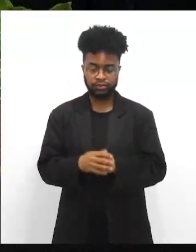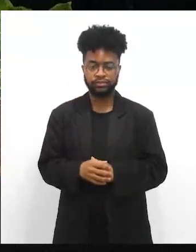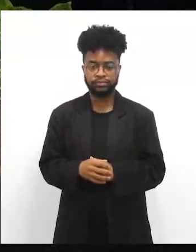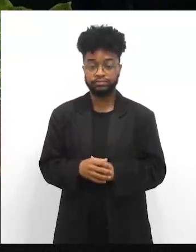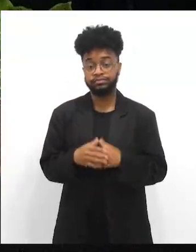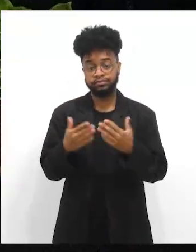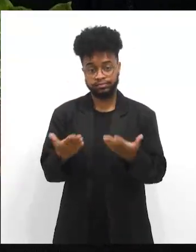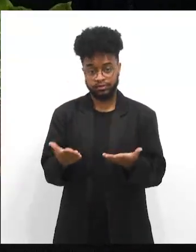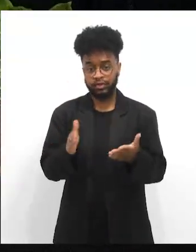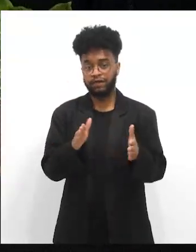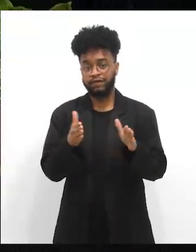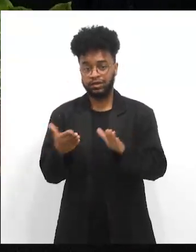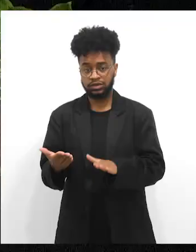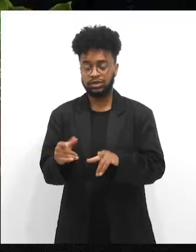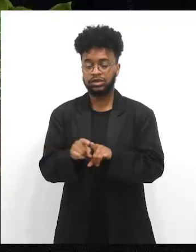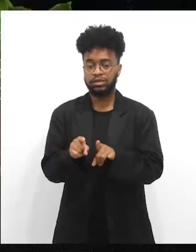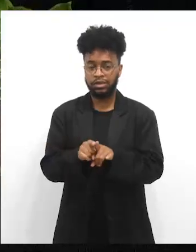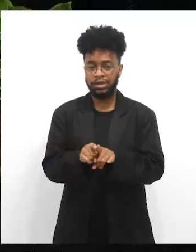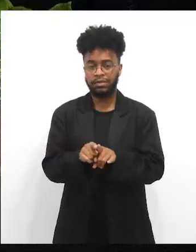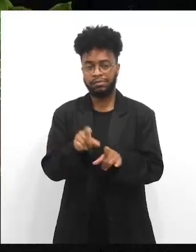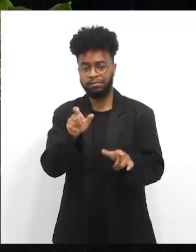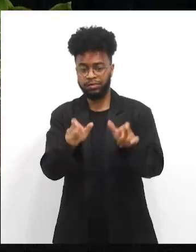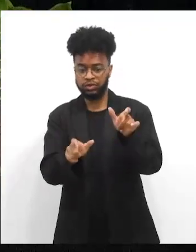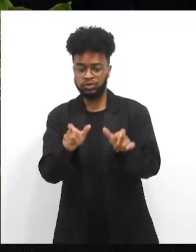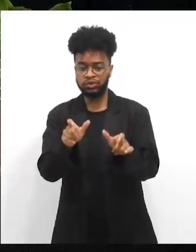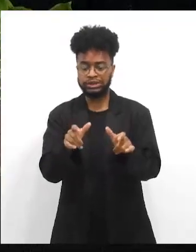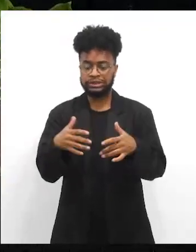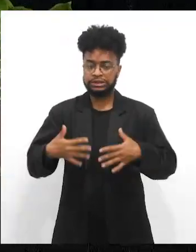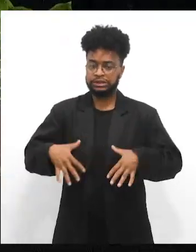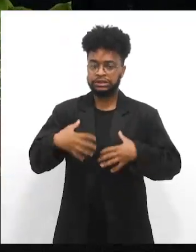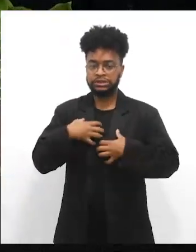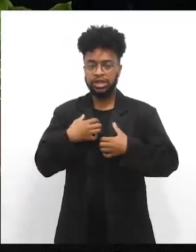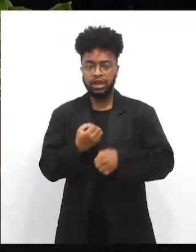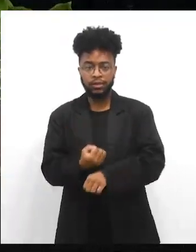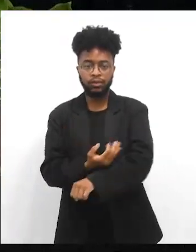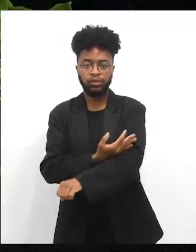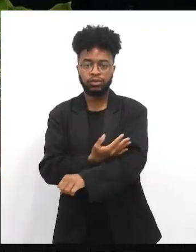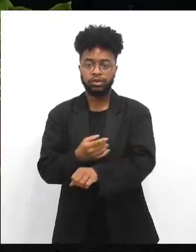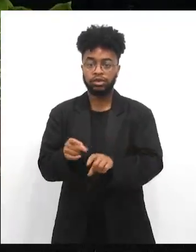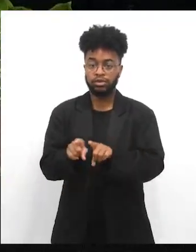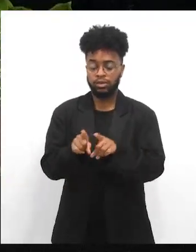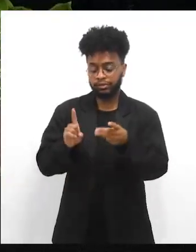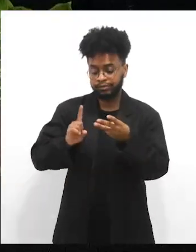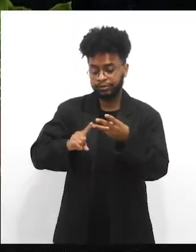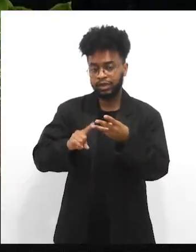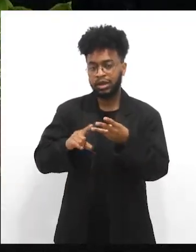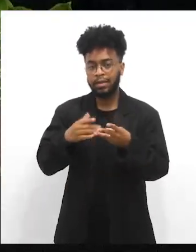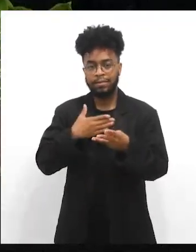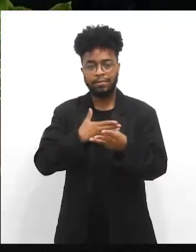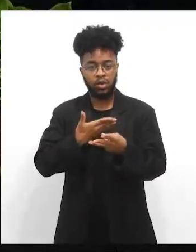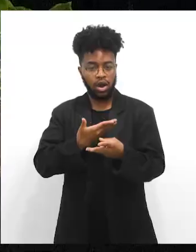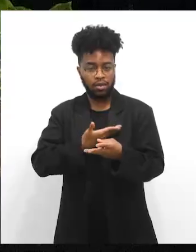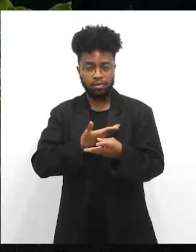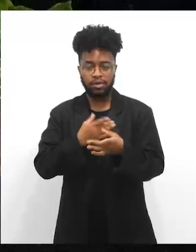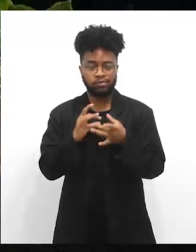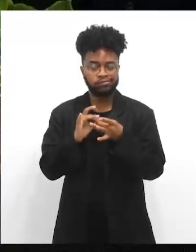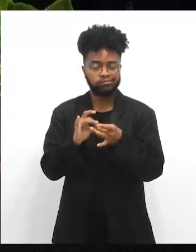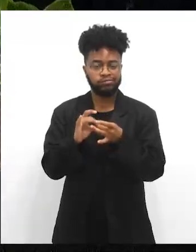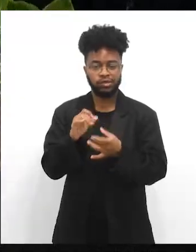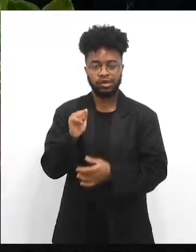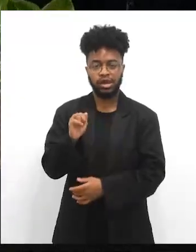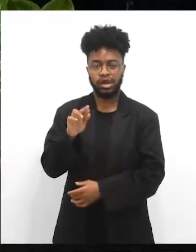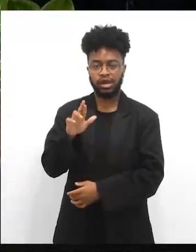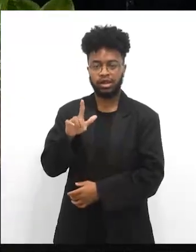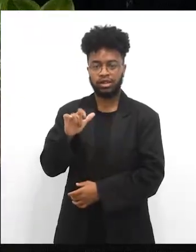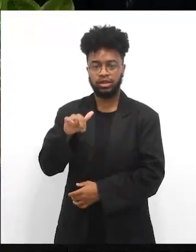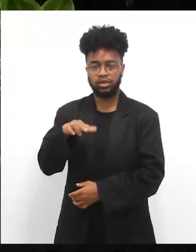irreversível, e teve a morte dela, que foi uma comoção muito grande. E agora, no fim, do meu compadre